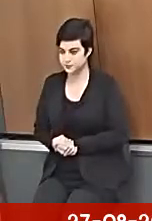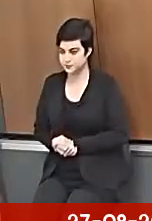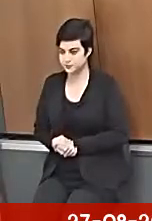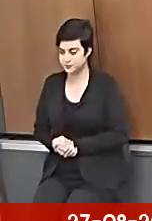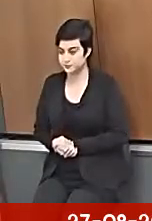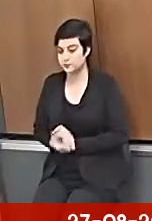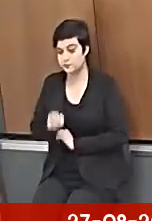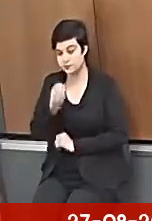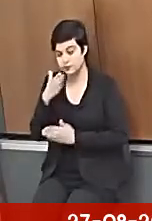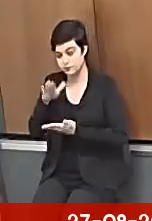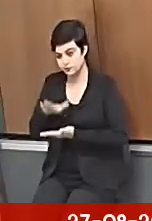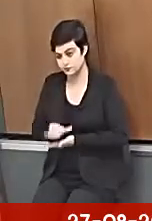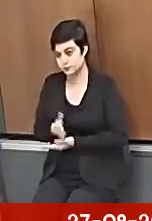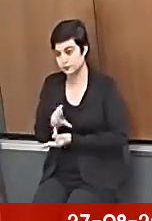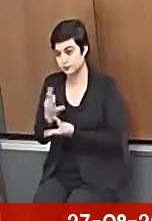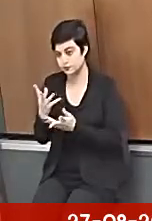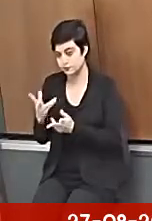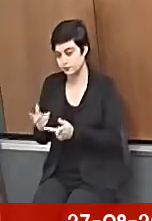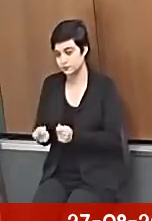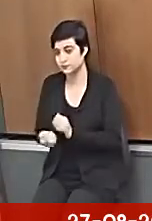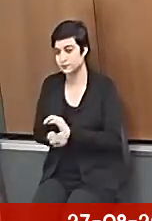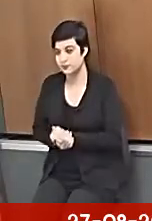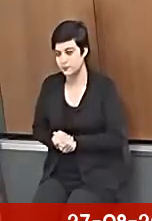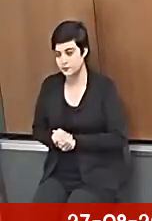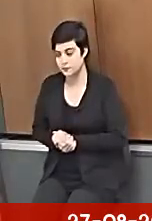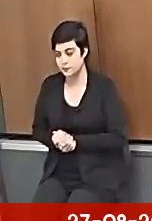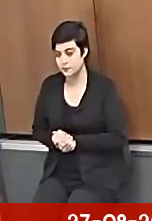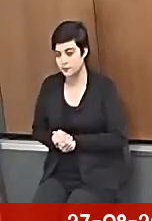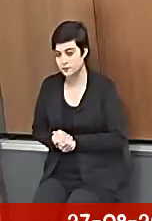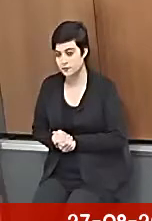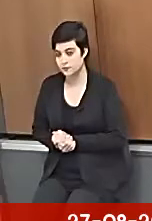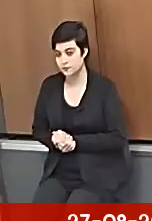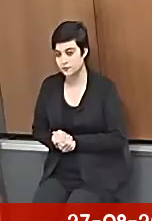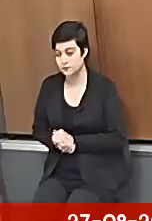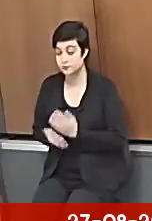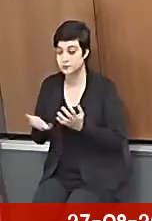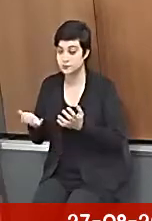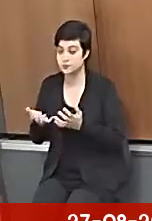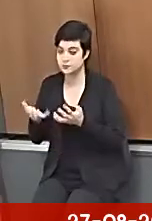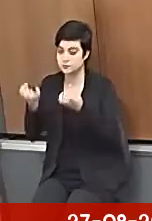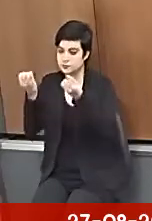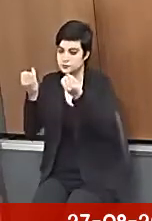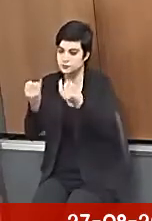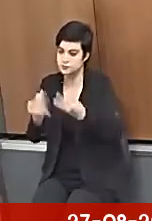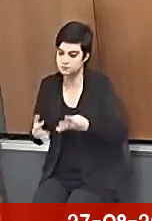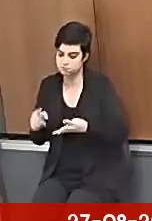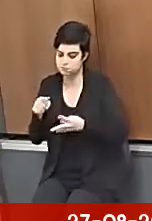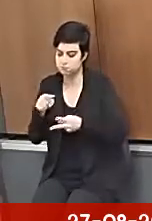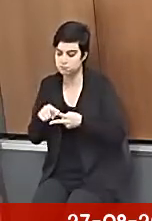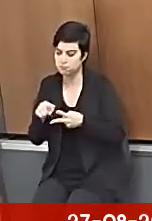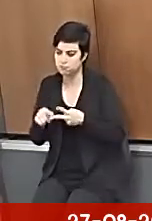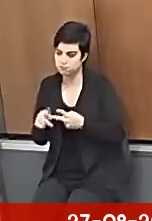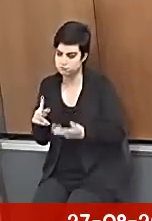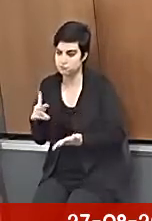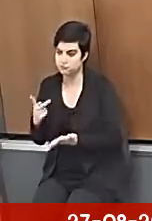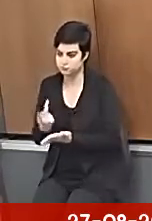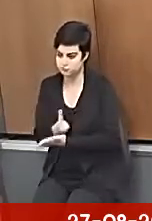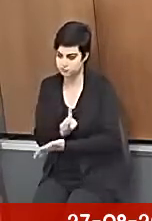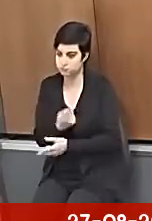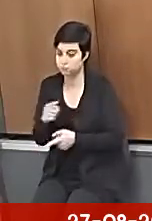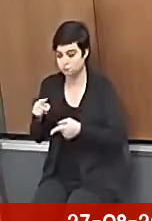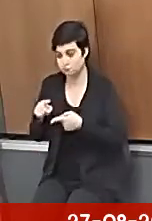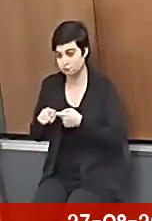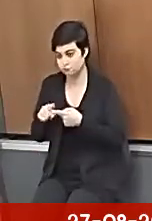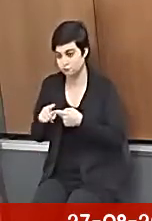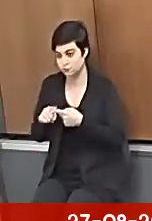batalha a todos boa para gente é eu queria relata duas dois fatos que ocorreram 11 a telco deste